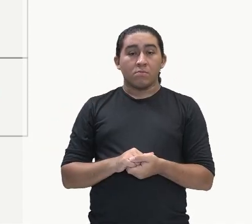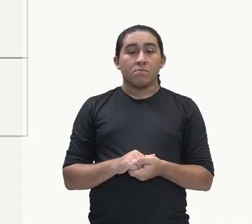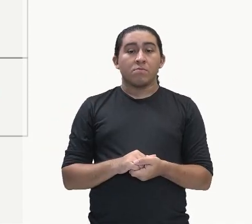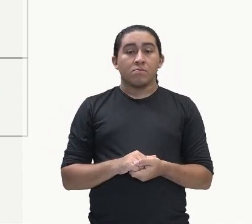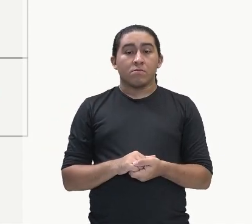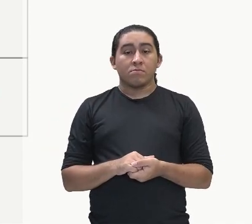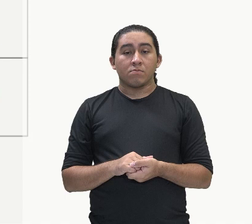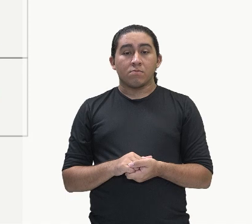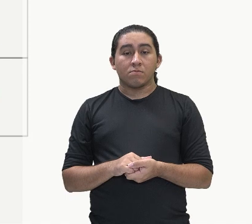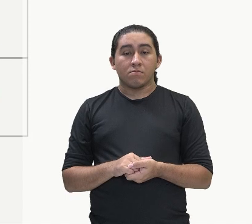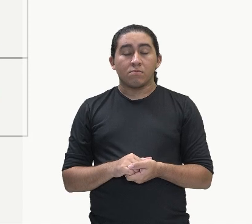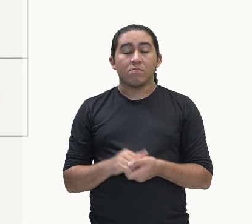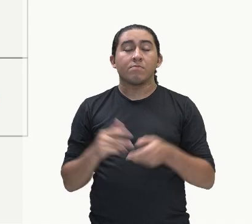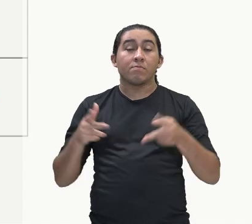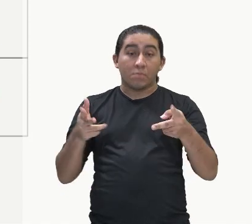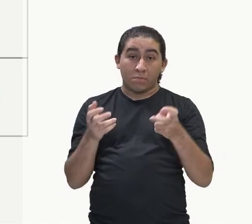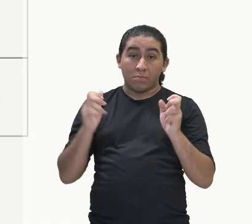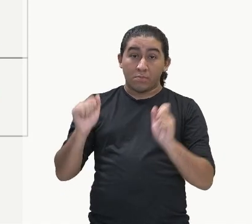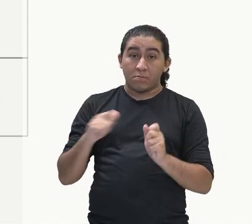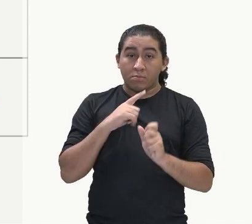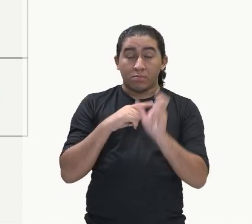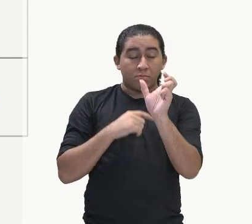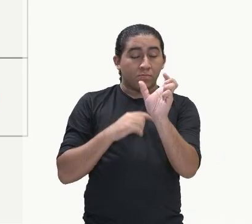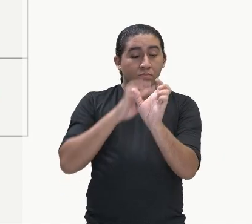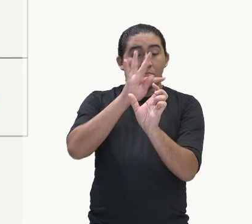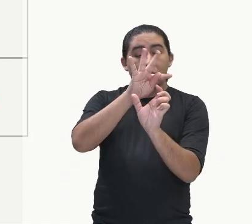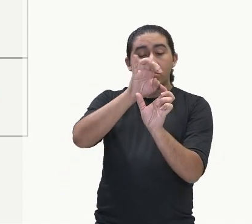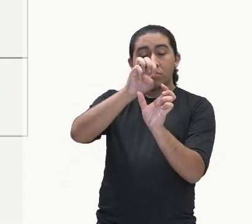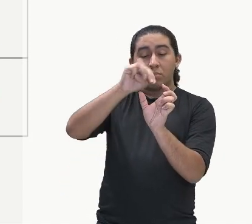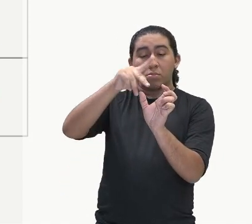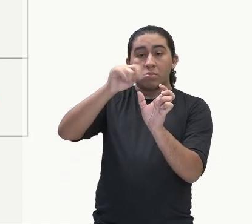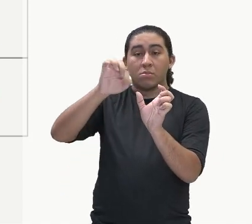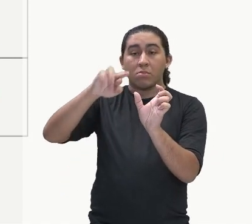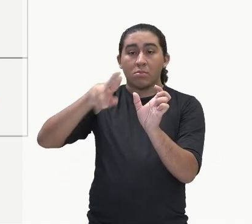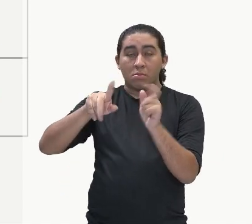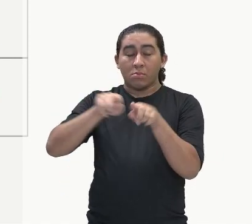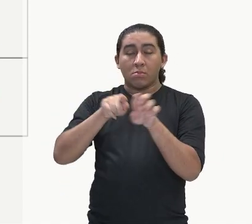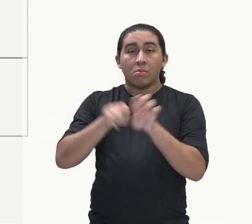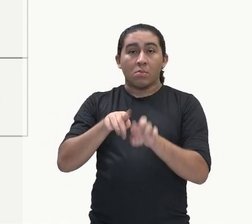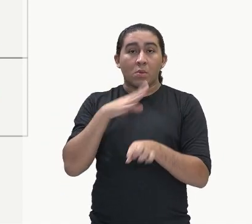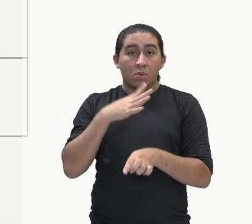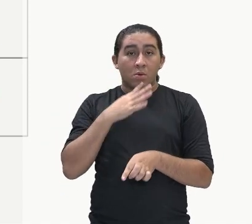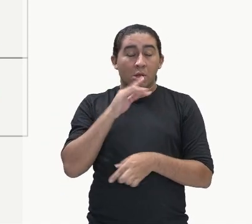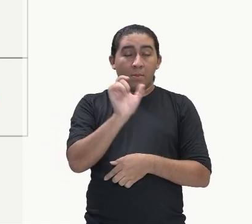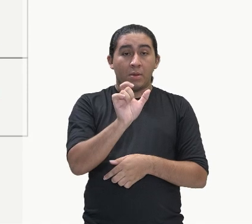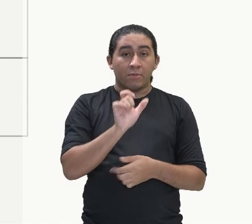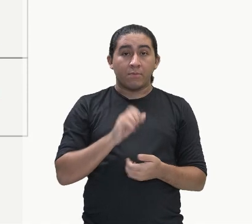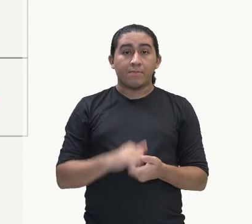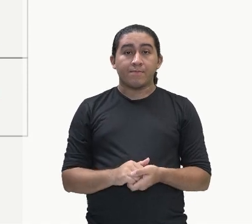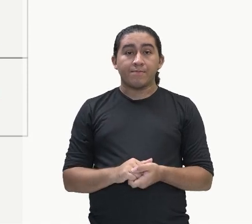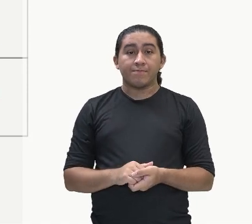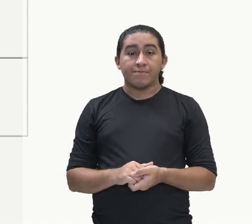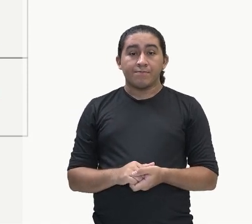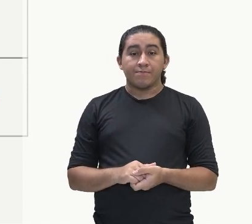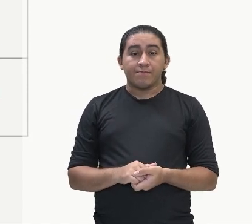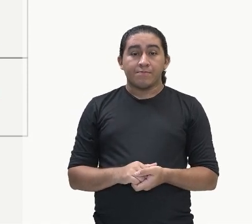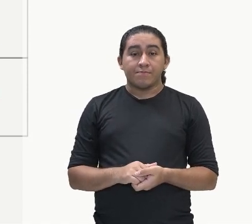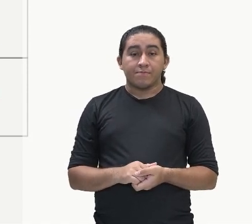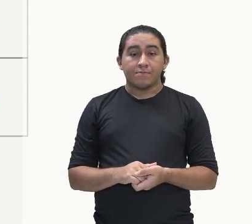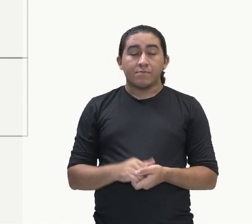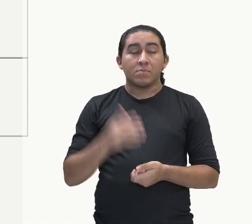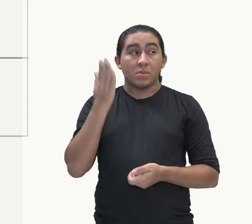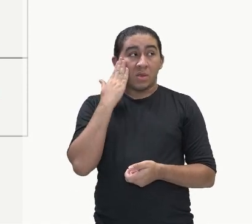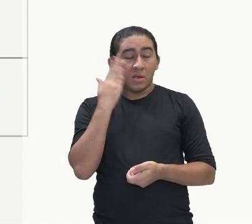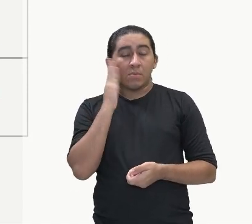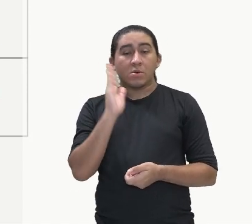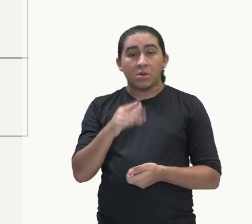temporal, pode ser só temporal, né? Se eu tirar aqui o prefixo, mas vai existir uma palavra somente com o